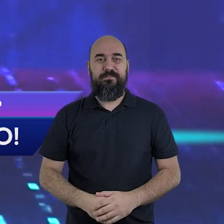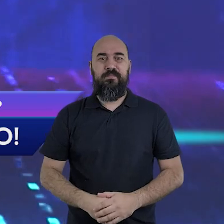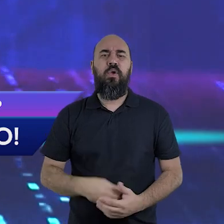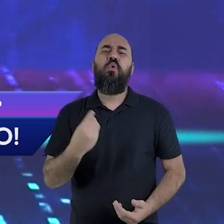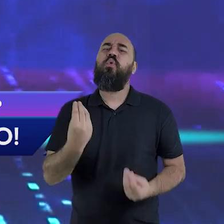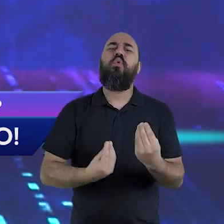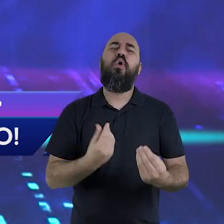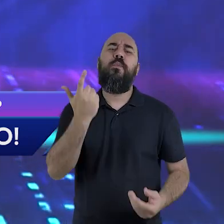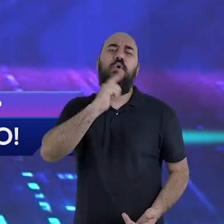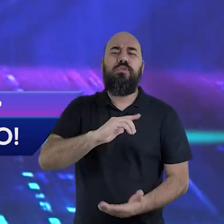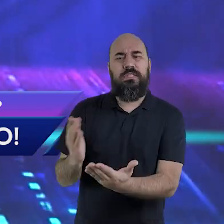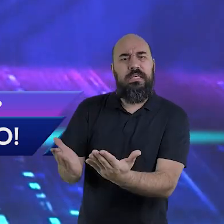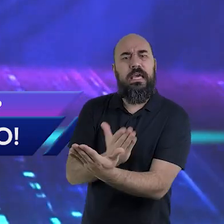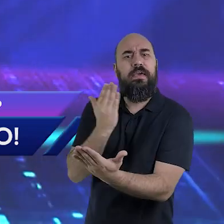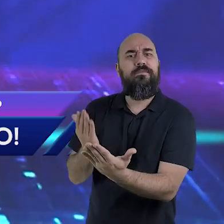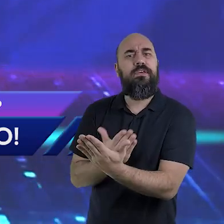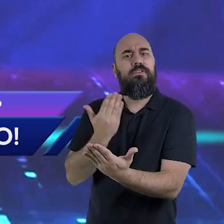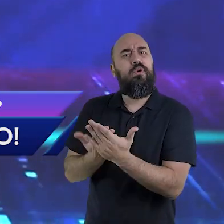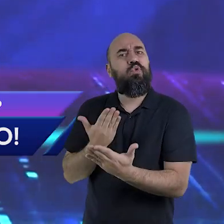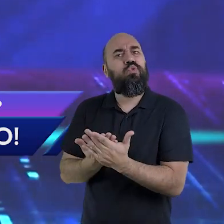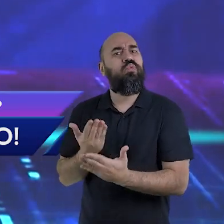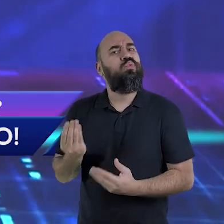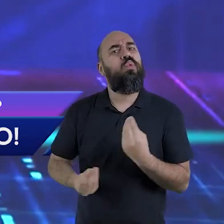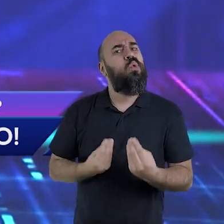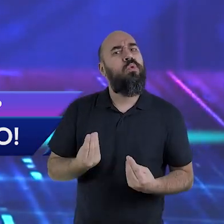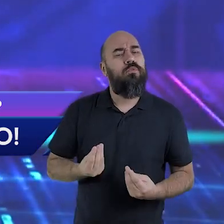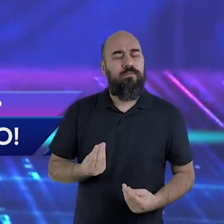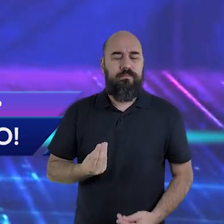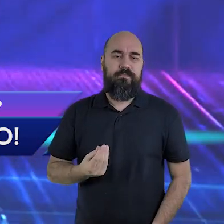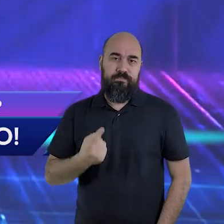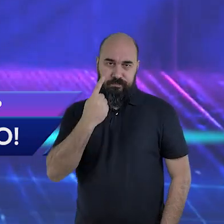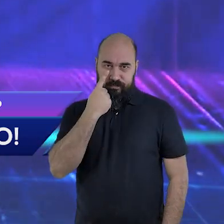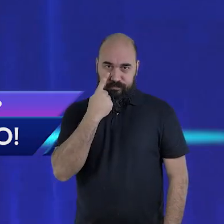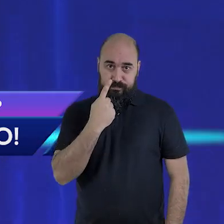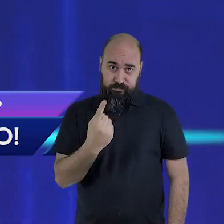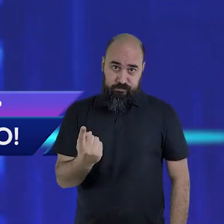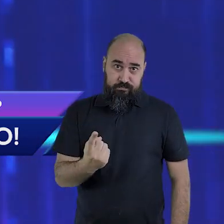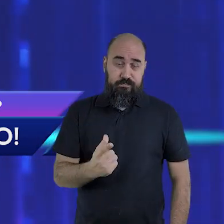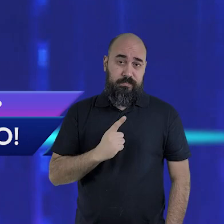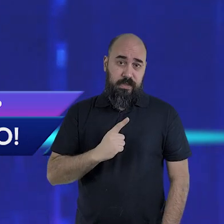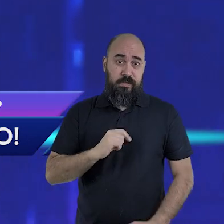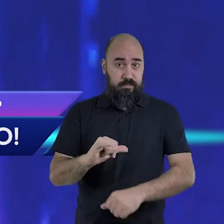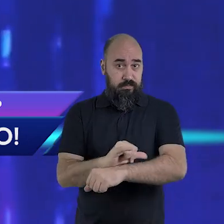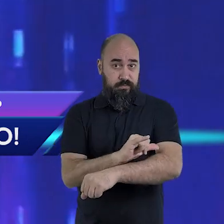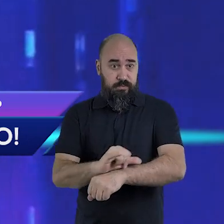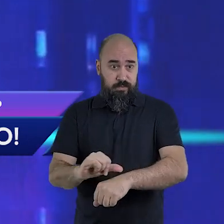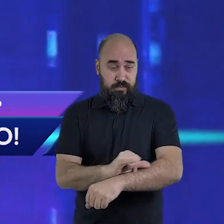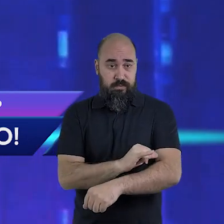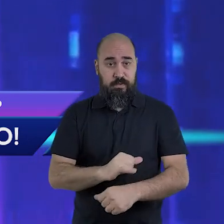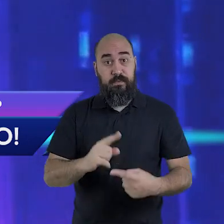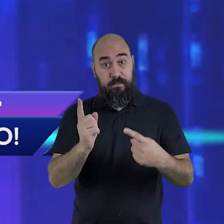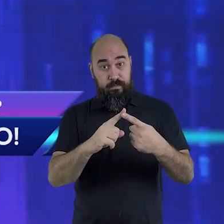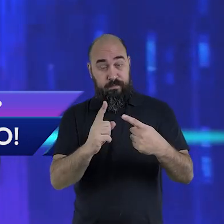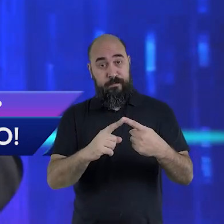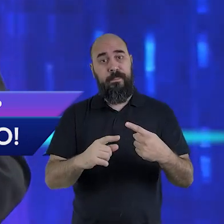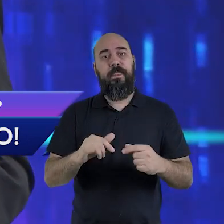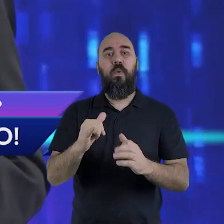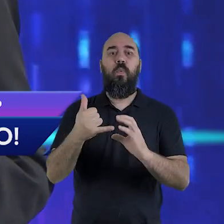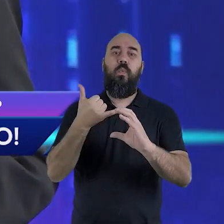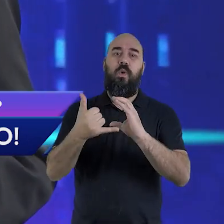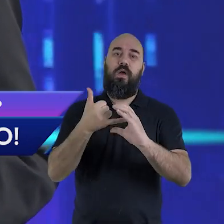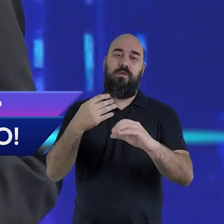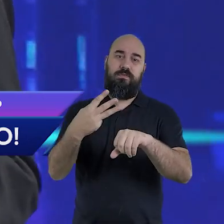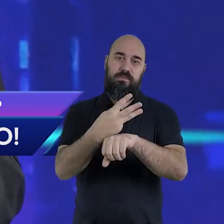da escola bíblica e receber esse estudo bíblico aí na sua casa? Tem algumas formas de você se registrar. A primeira é